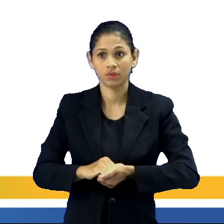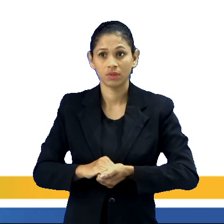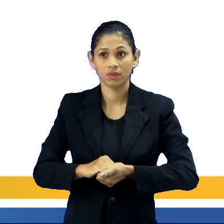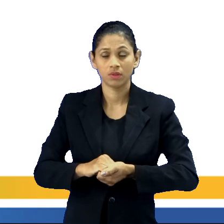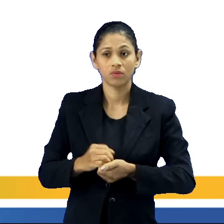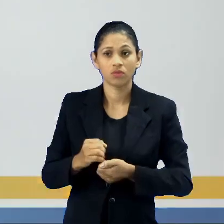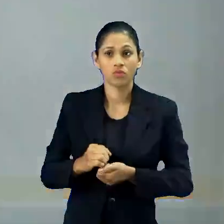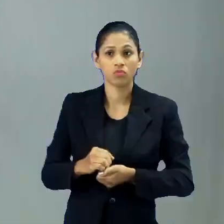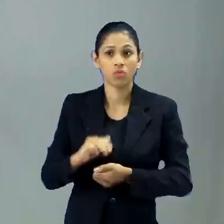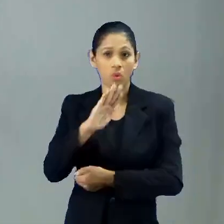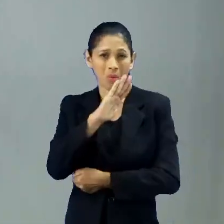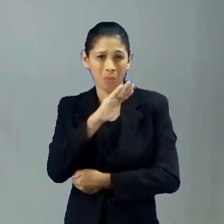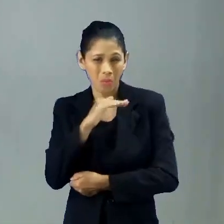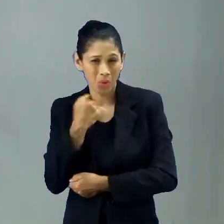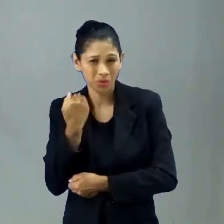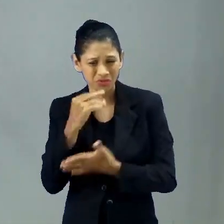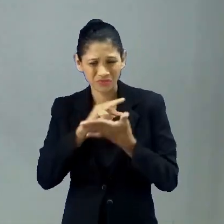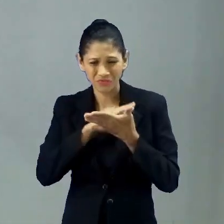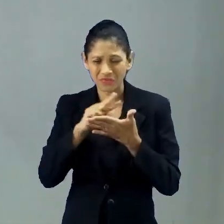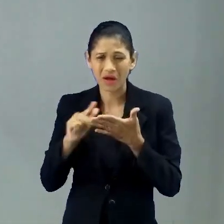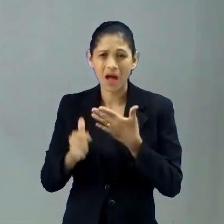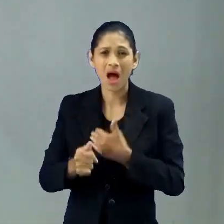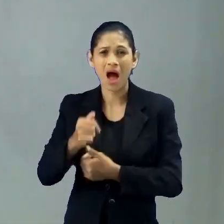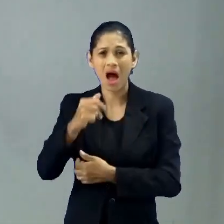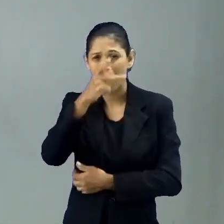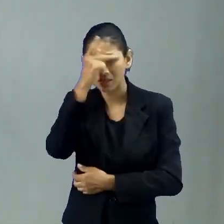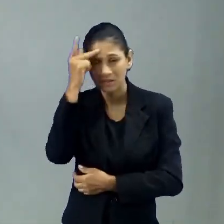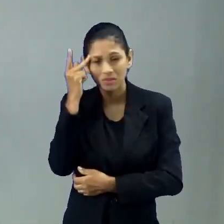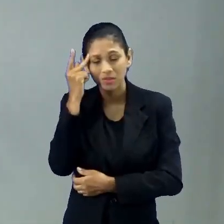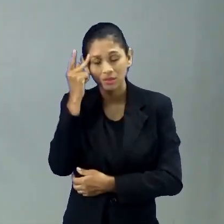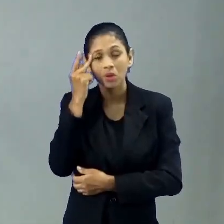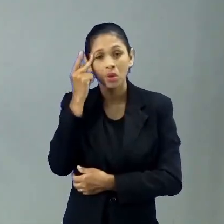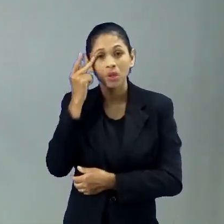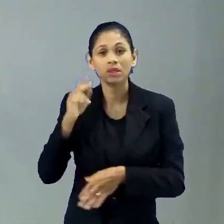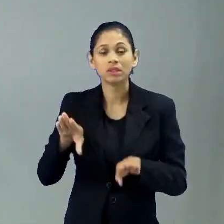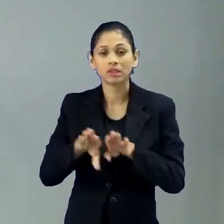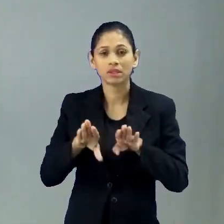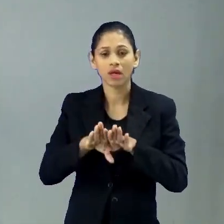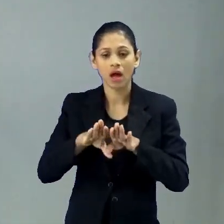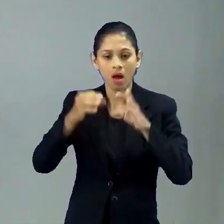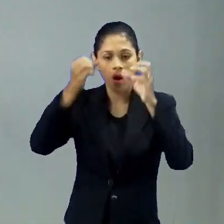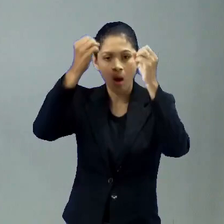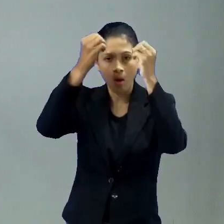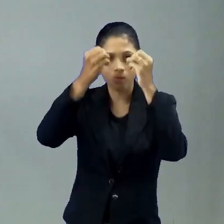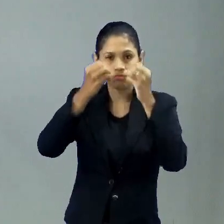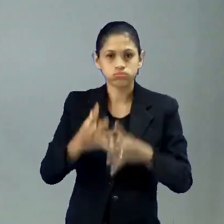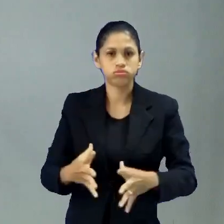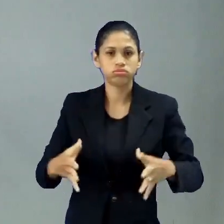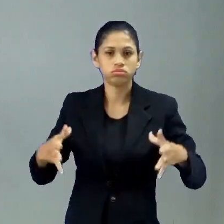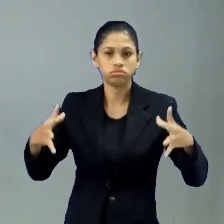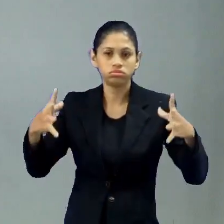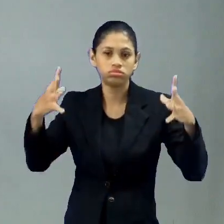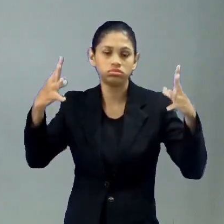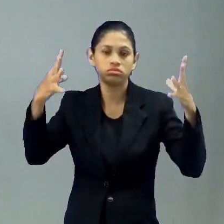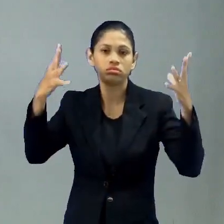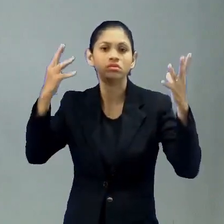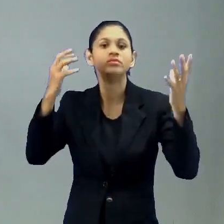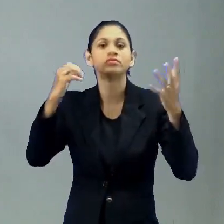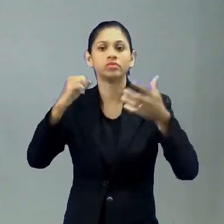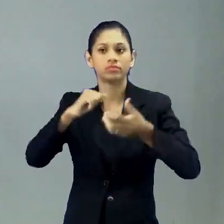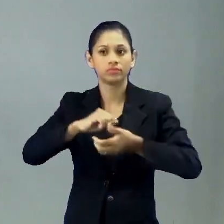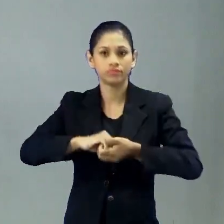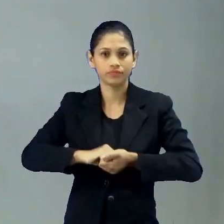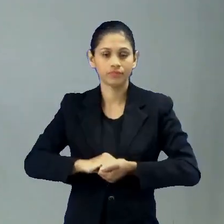também das bombas atômicas, ou seja, um momento na história mundial em que as violações